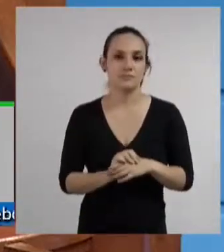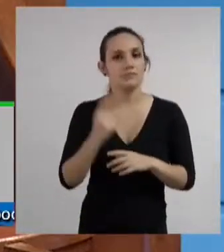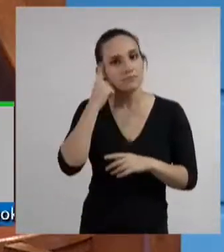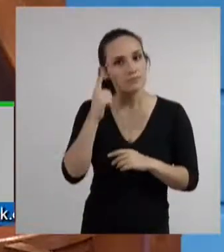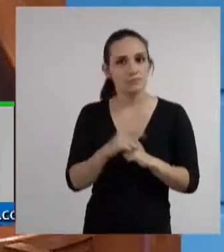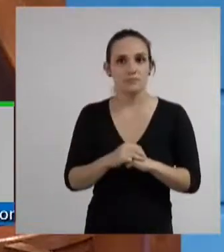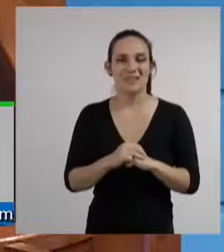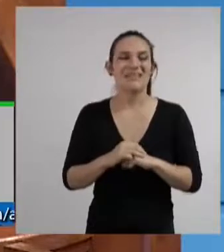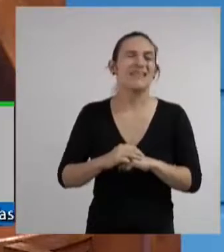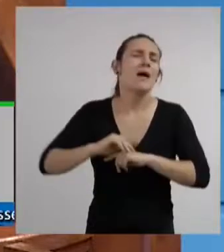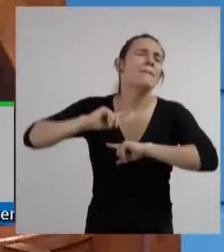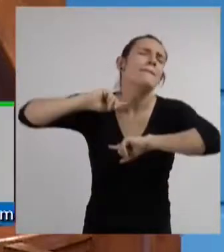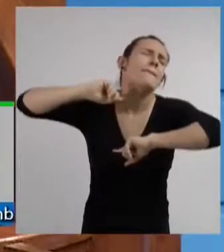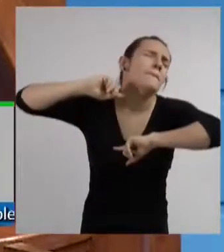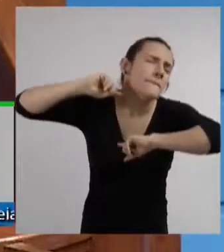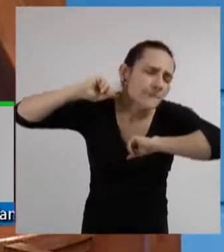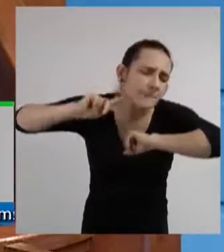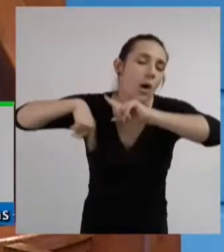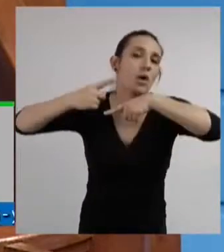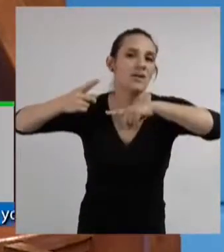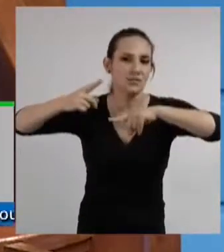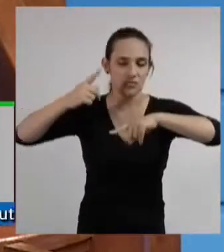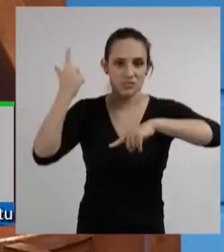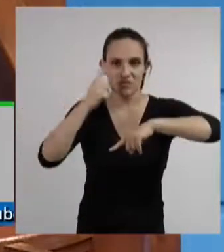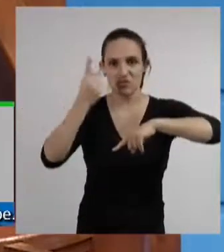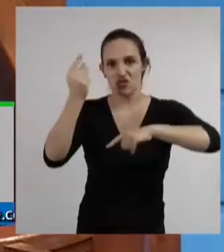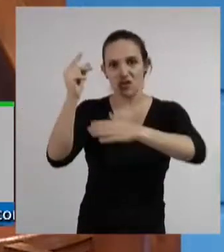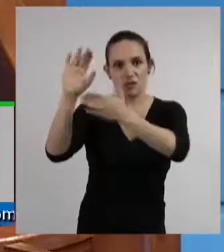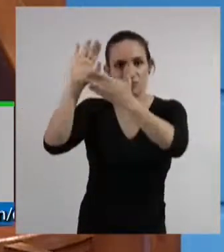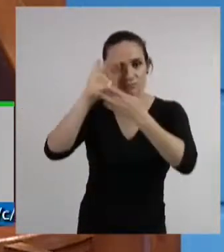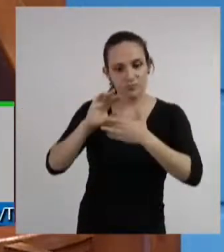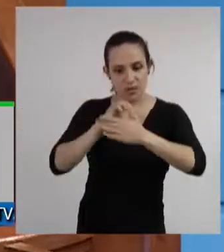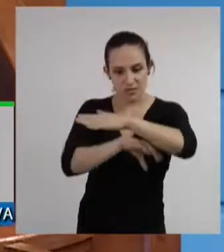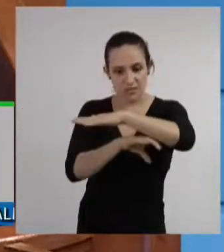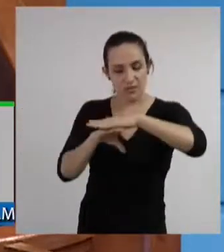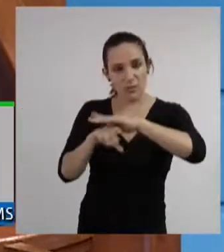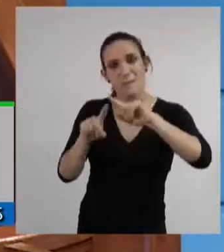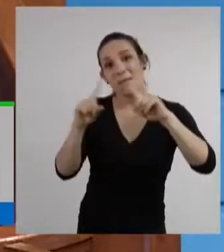para a questão do saneamento, se Mato Grosso do Sul não tivesse